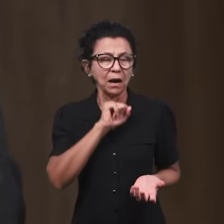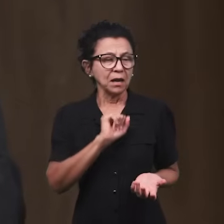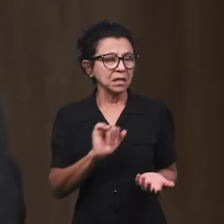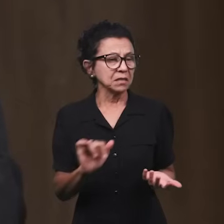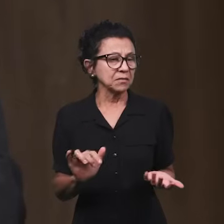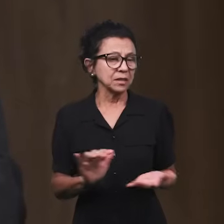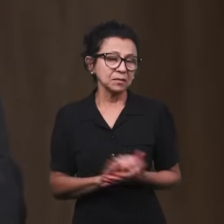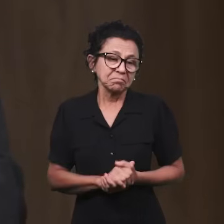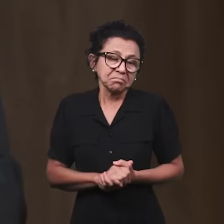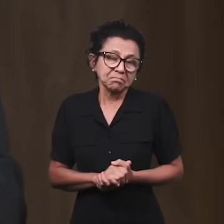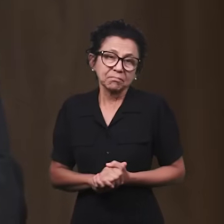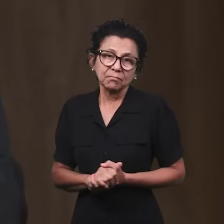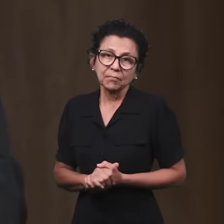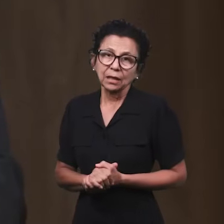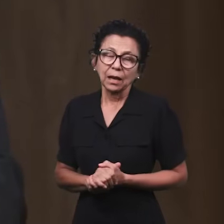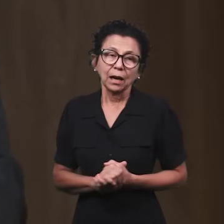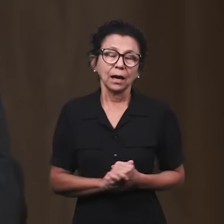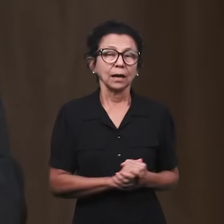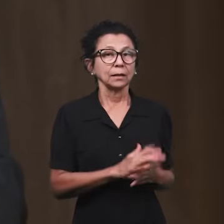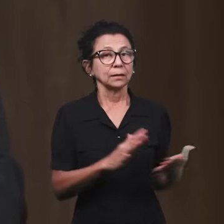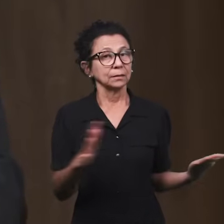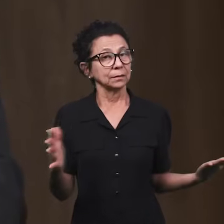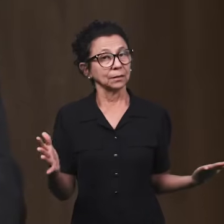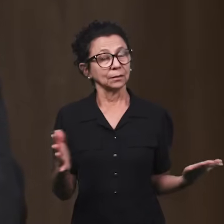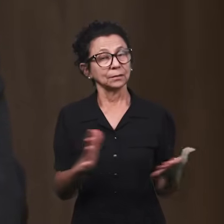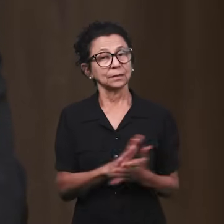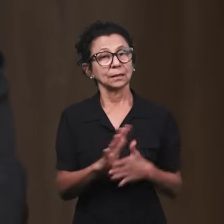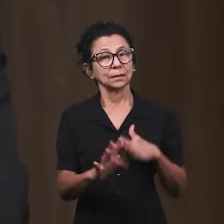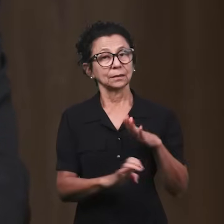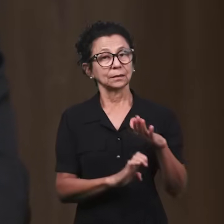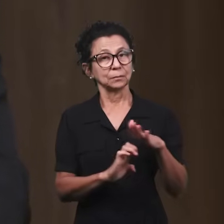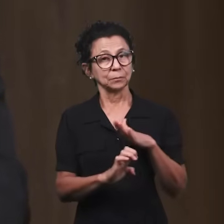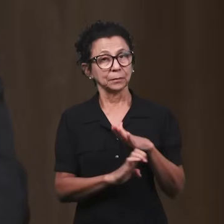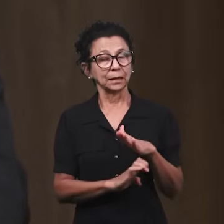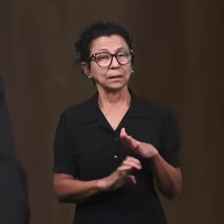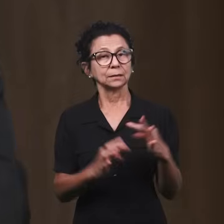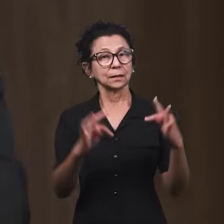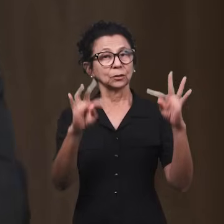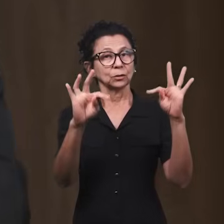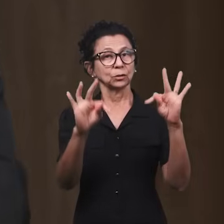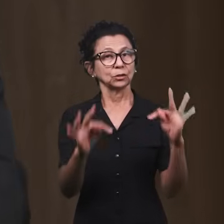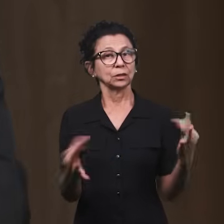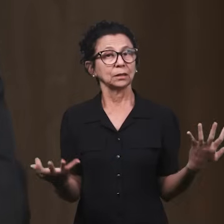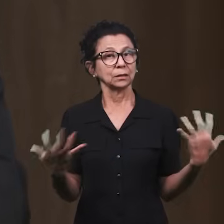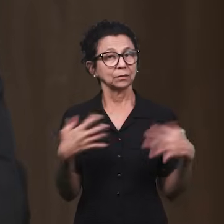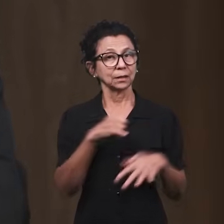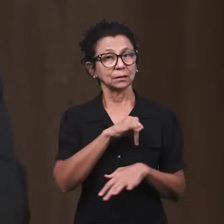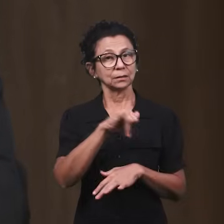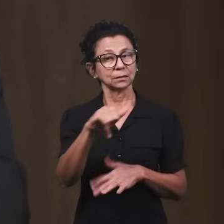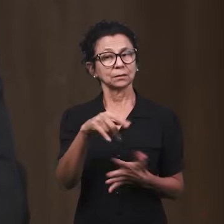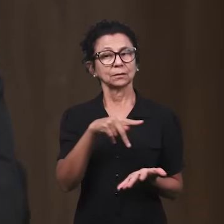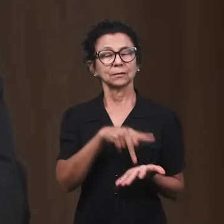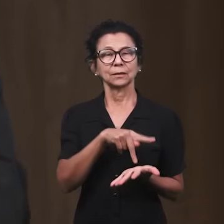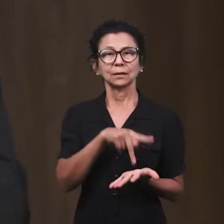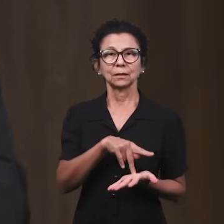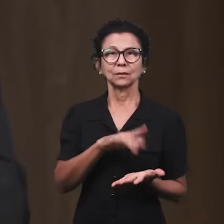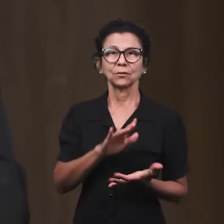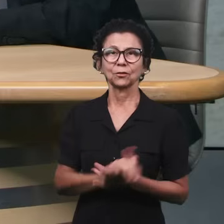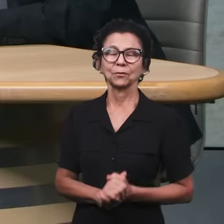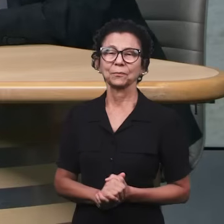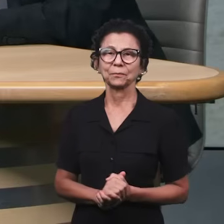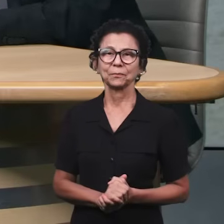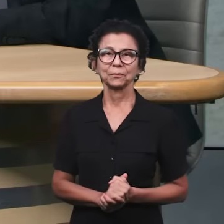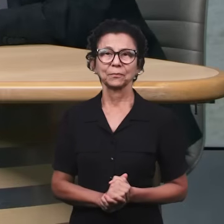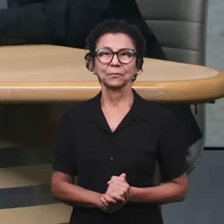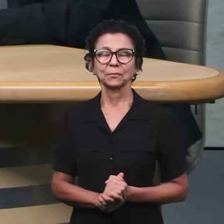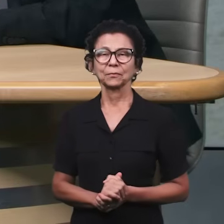seja falado, mas conhecereis a verdade e ela vos libertará. Douglas, na paz do Senhor.